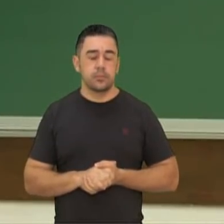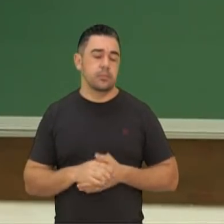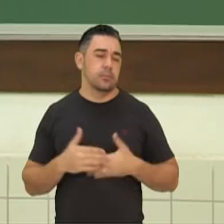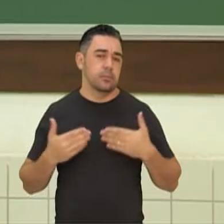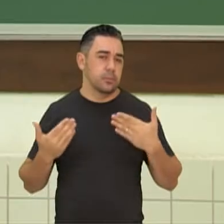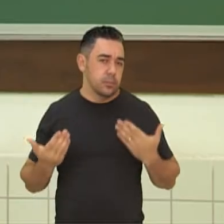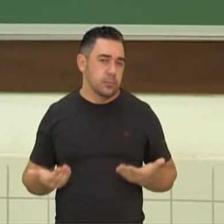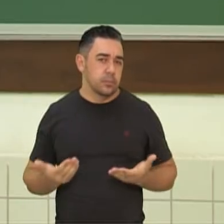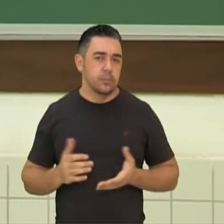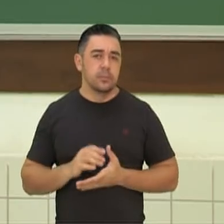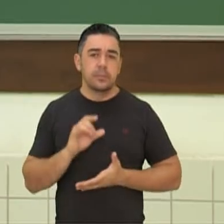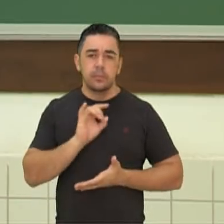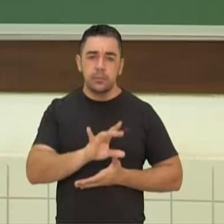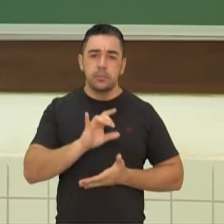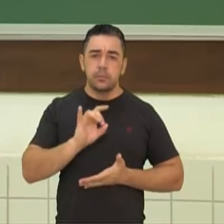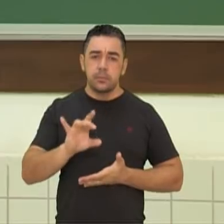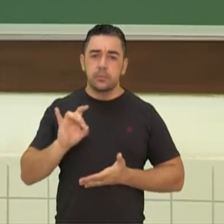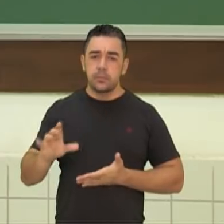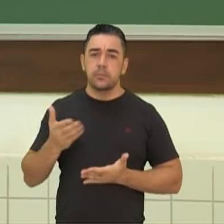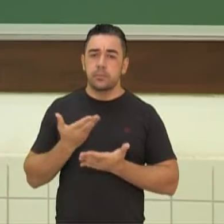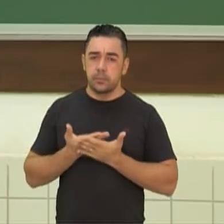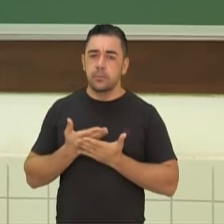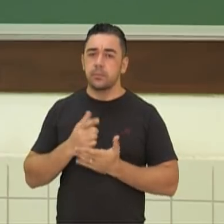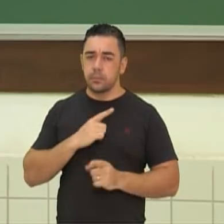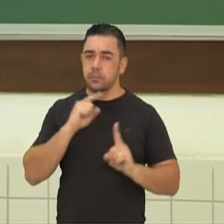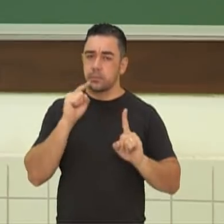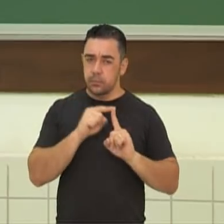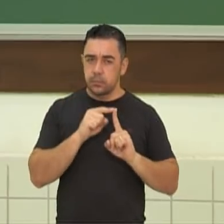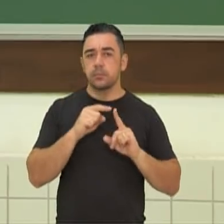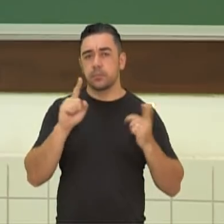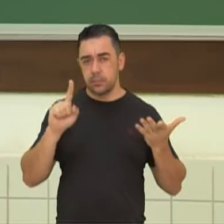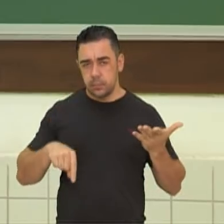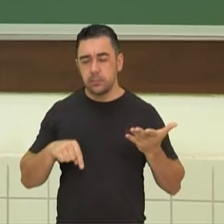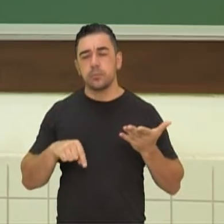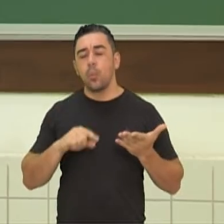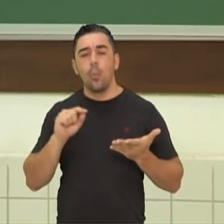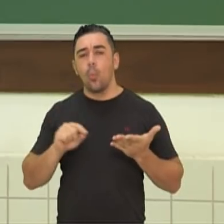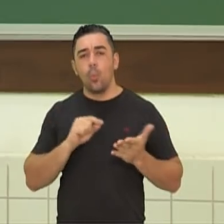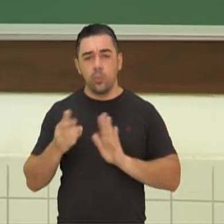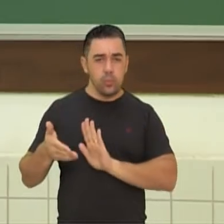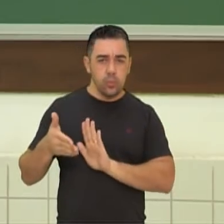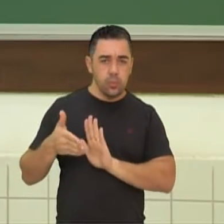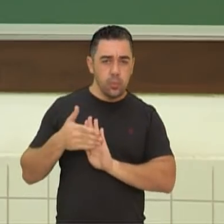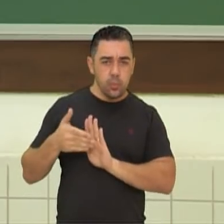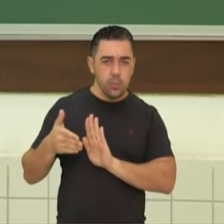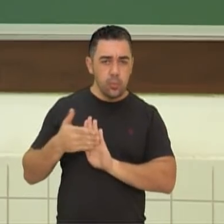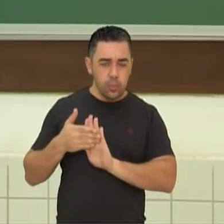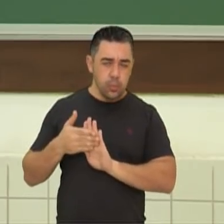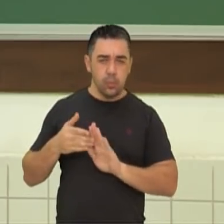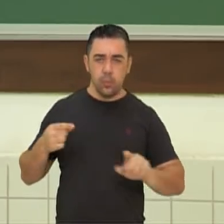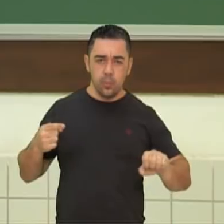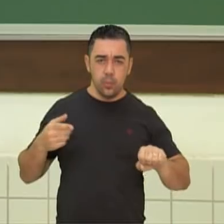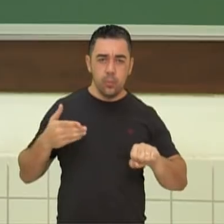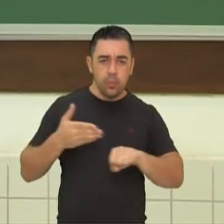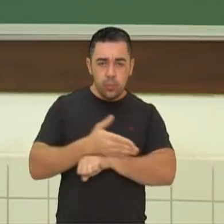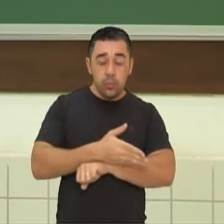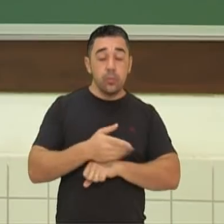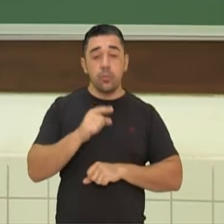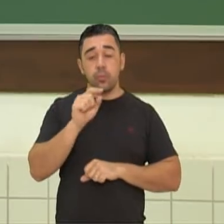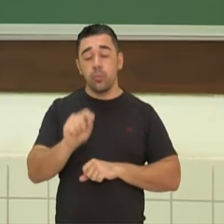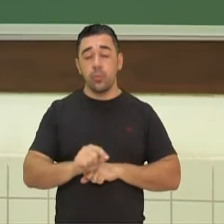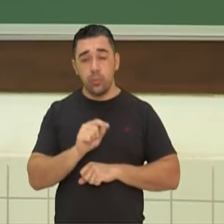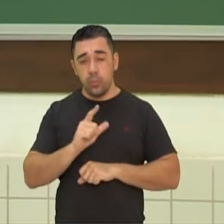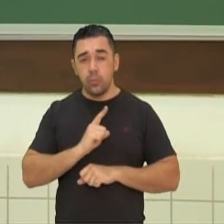Afinal, pessoal, cada aula ela tem um objetivo, ela tem um propósito, tá? Dentro desse propósito, desse objetivo, nós temos que trabalhar